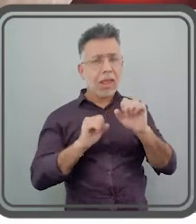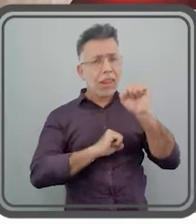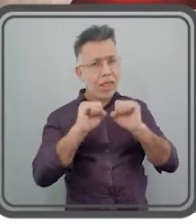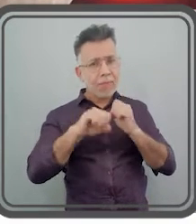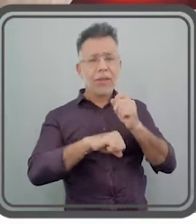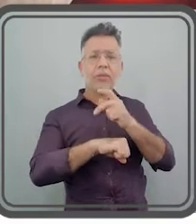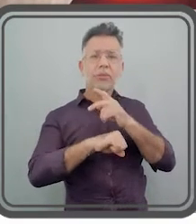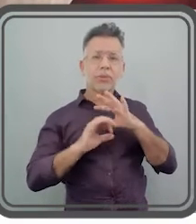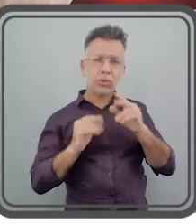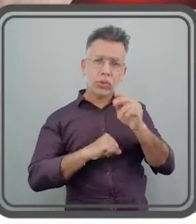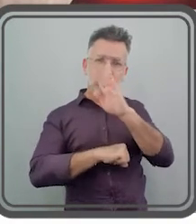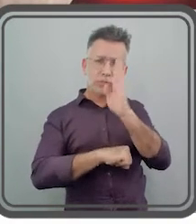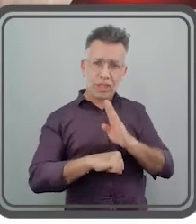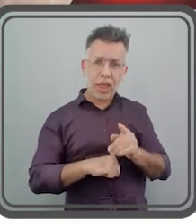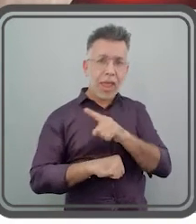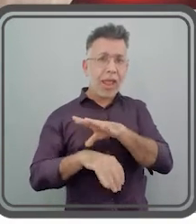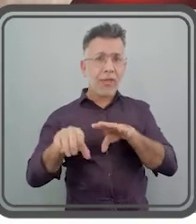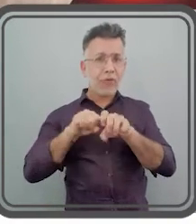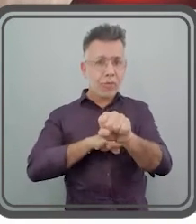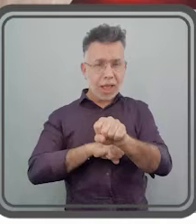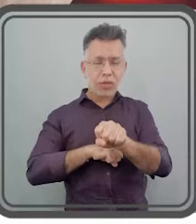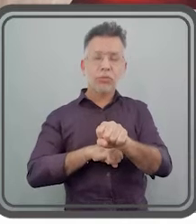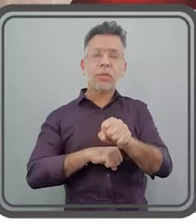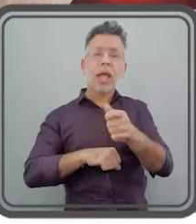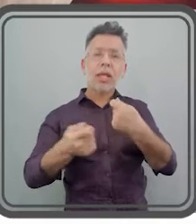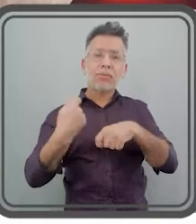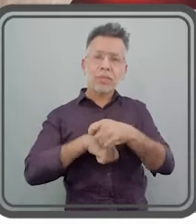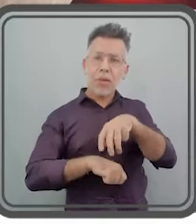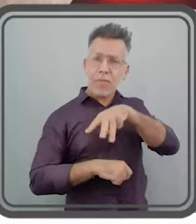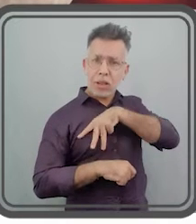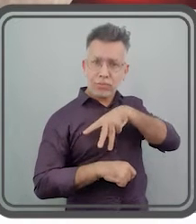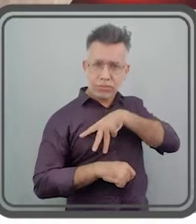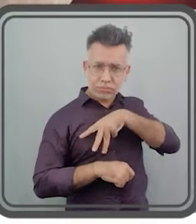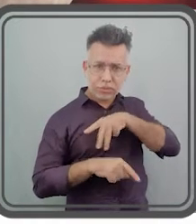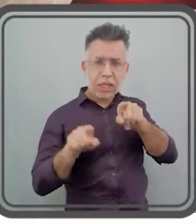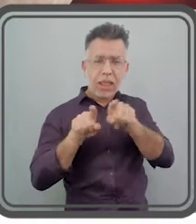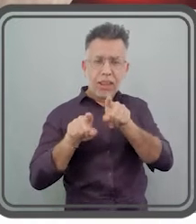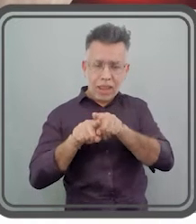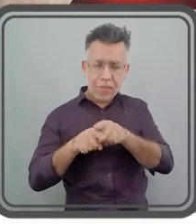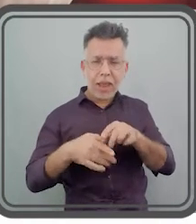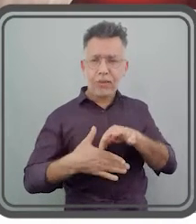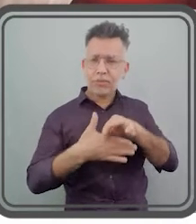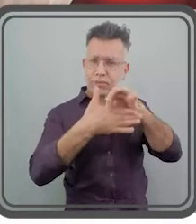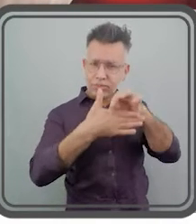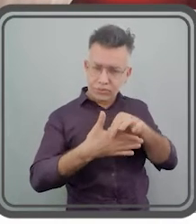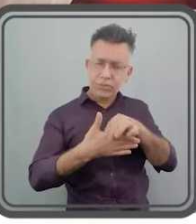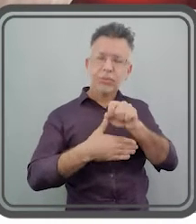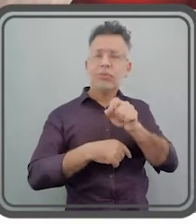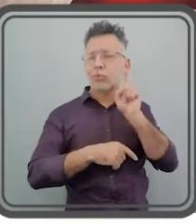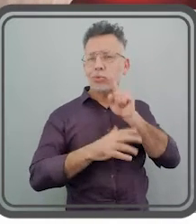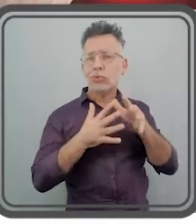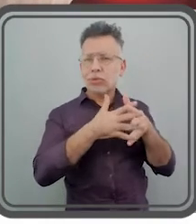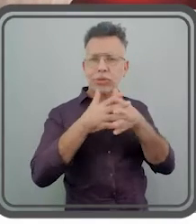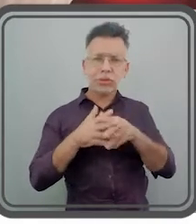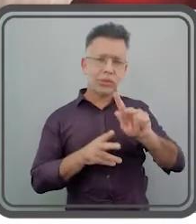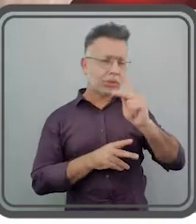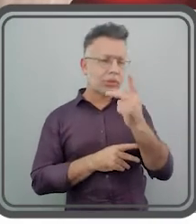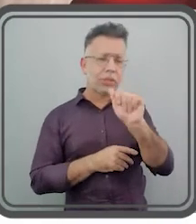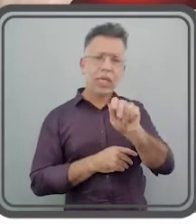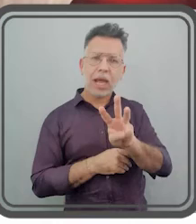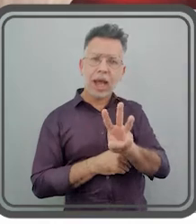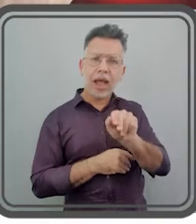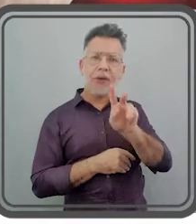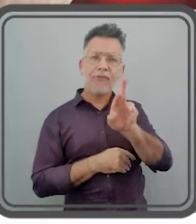país ele que é formado em administração pelo Mackenzie formação executiva em negociação liderança pela Harvard Law School ele iniciou sua